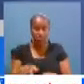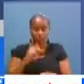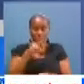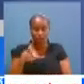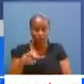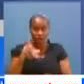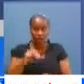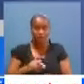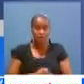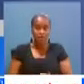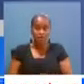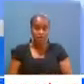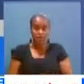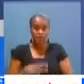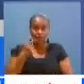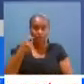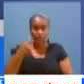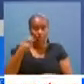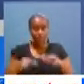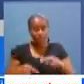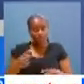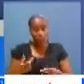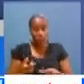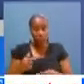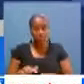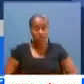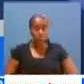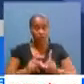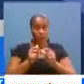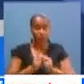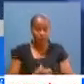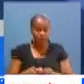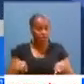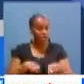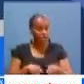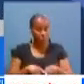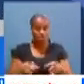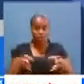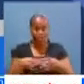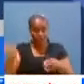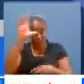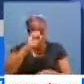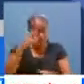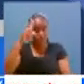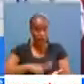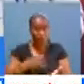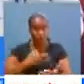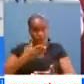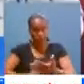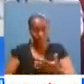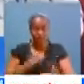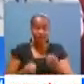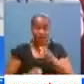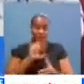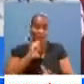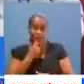e plataforma financeira em termos de desenvolvimento. Igualmente, o Conselho de Ministros aprovou um diploma que cria o Código da